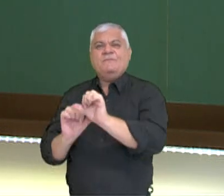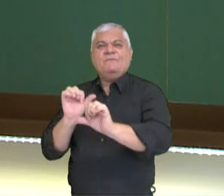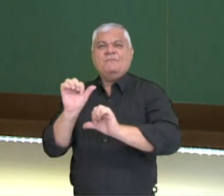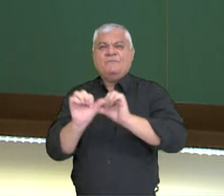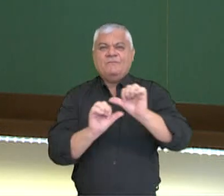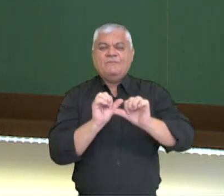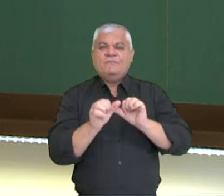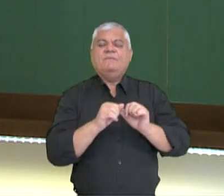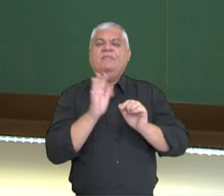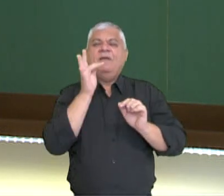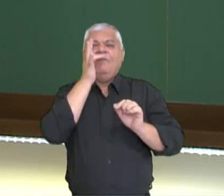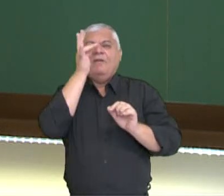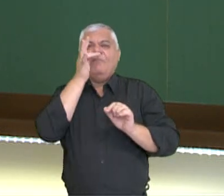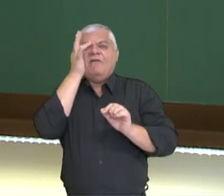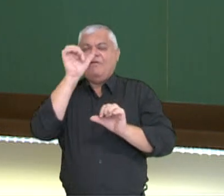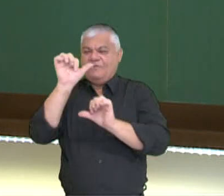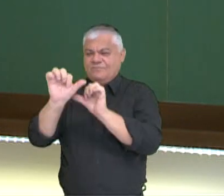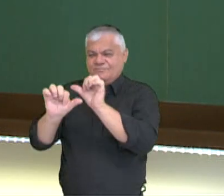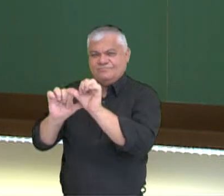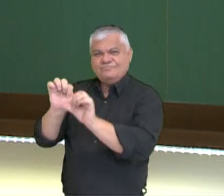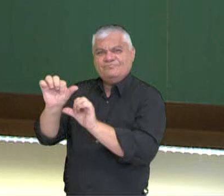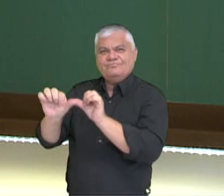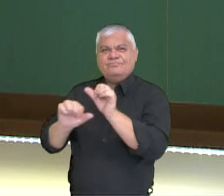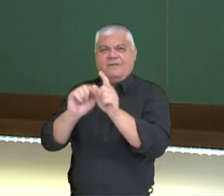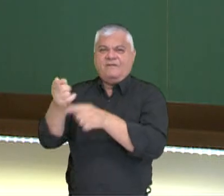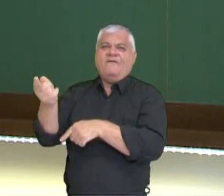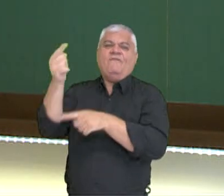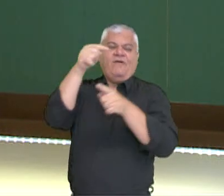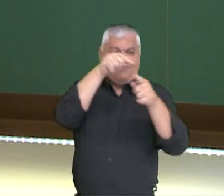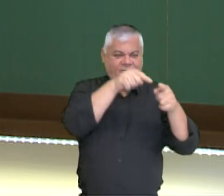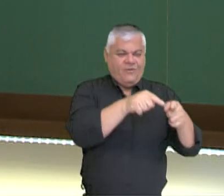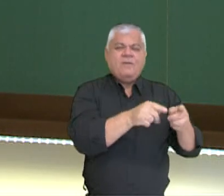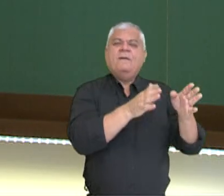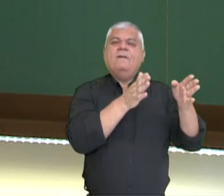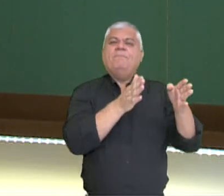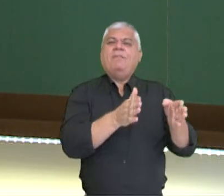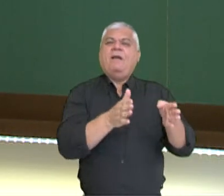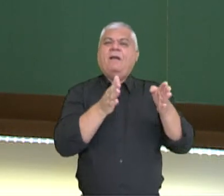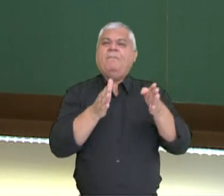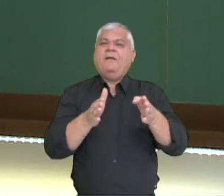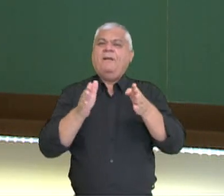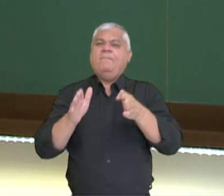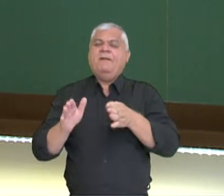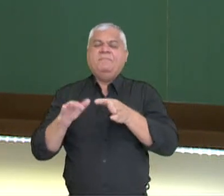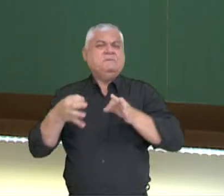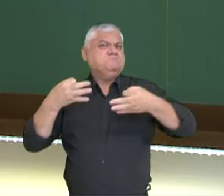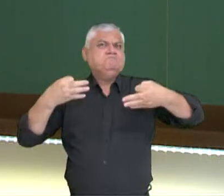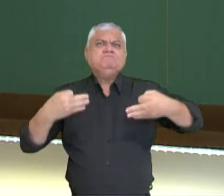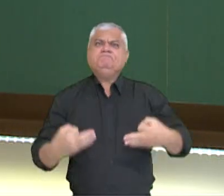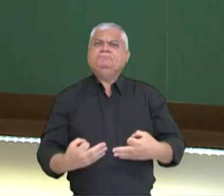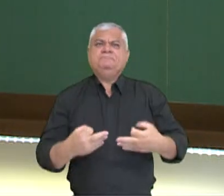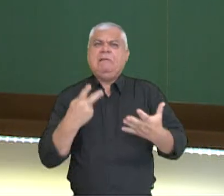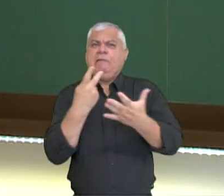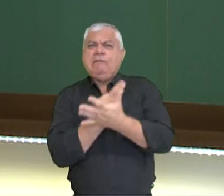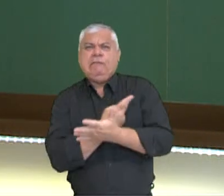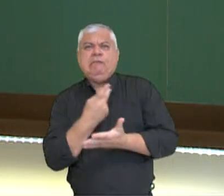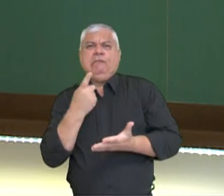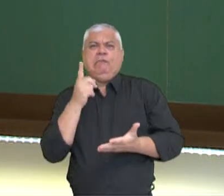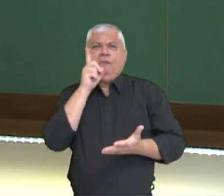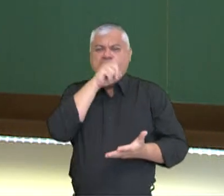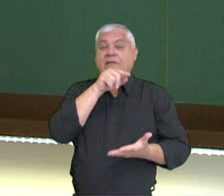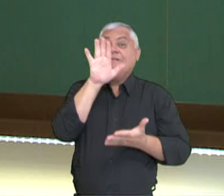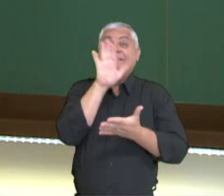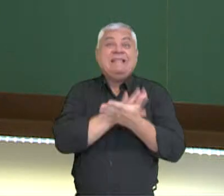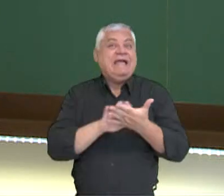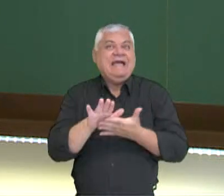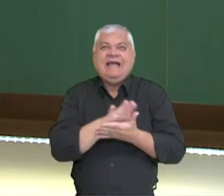na primavera e os verões quentes, por exemplo. Então eu consigo perceber isso no clima subtropical e compreende a